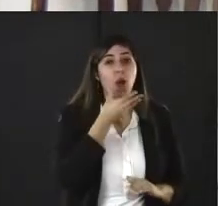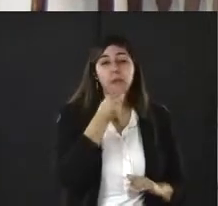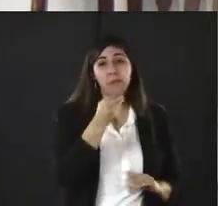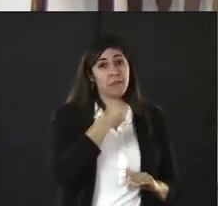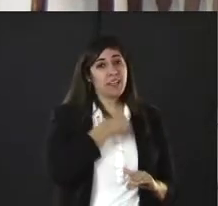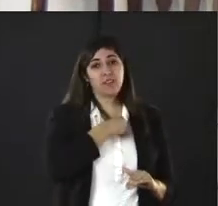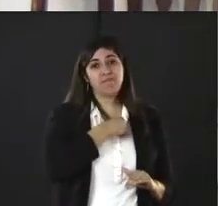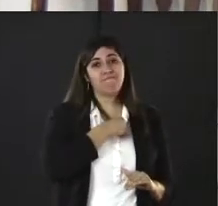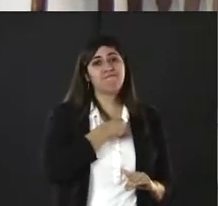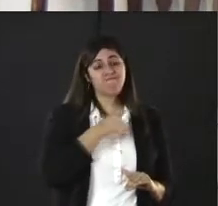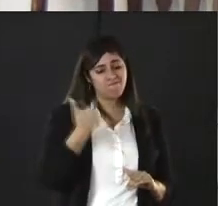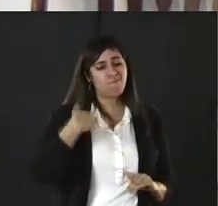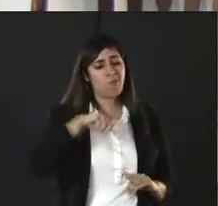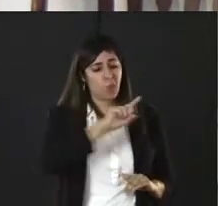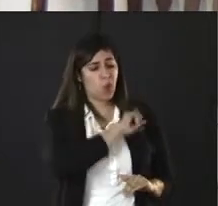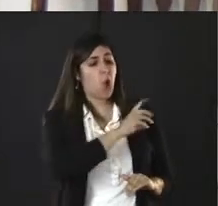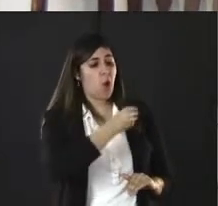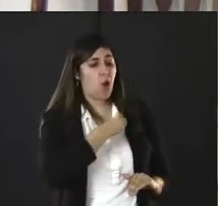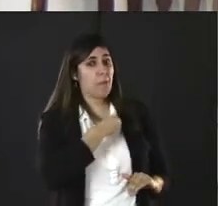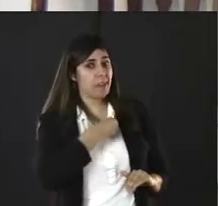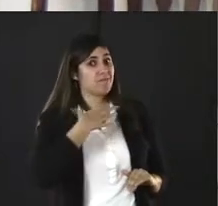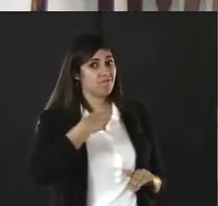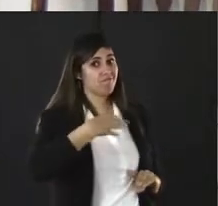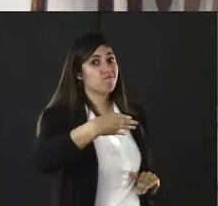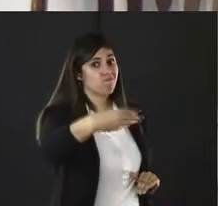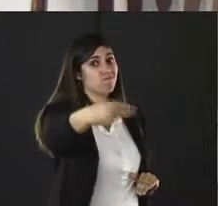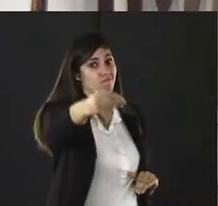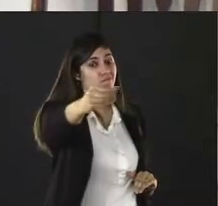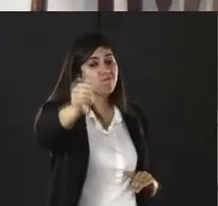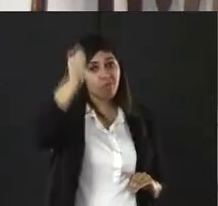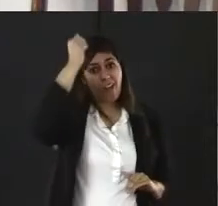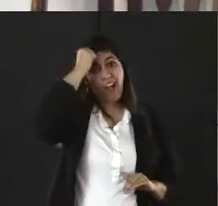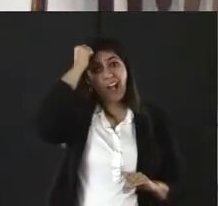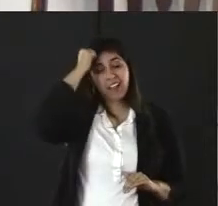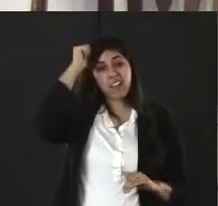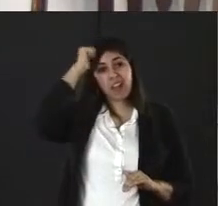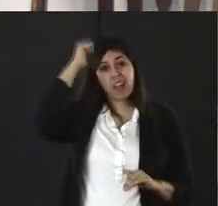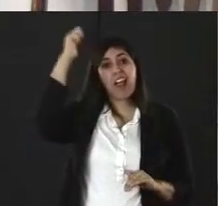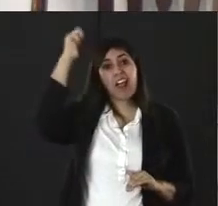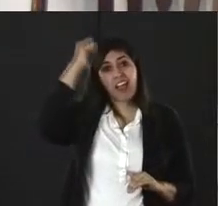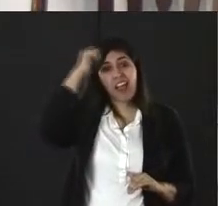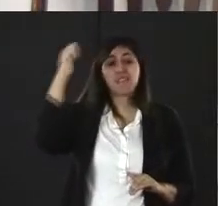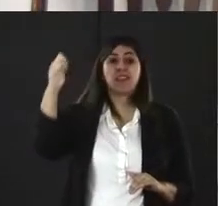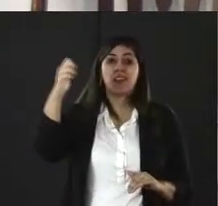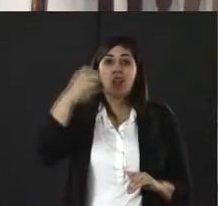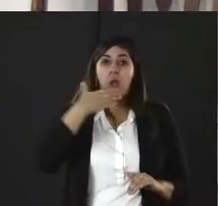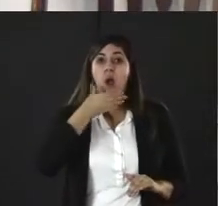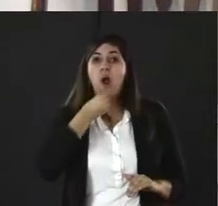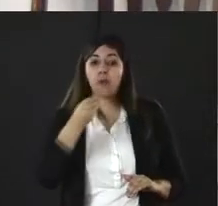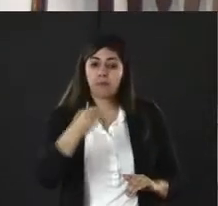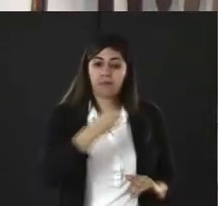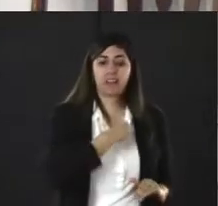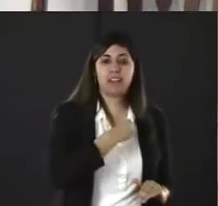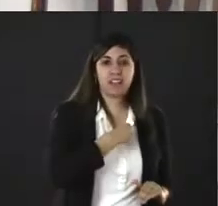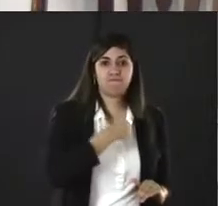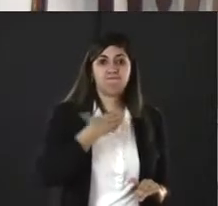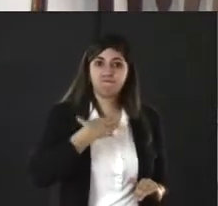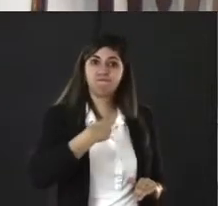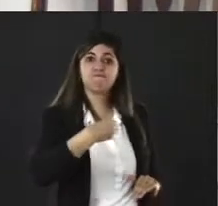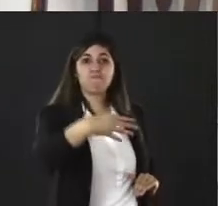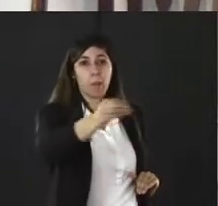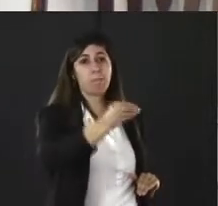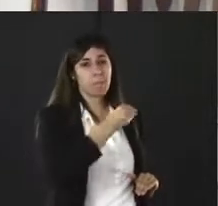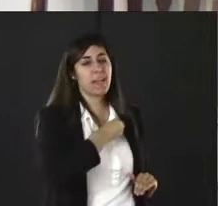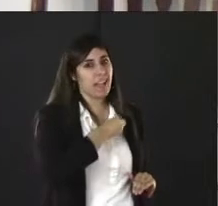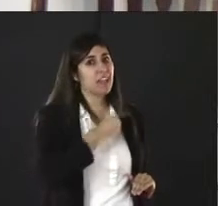porque nós somos descendentes de adão e de eva e o pecado original está em nós a desobediência